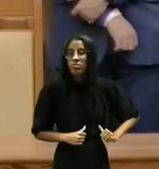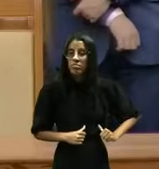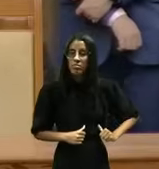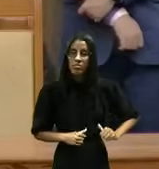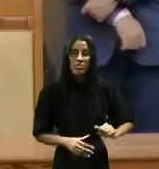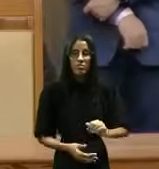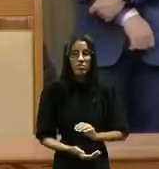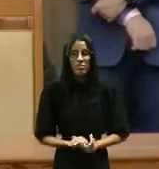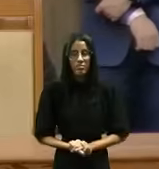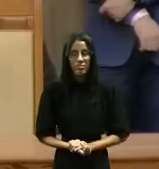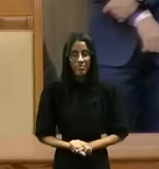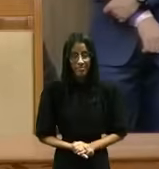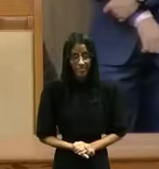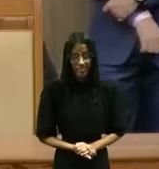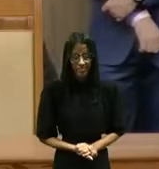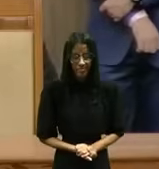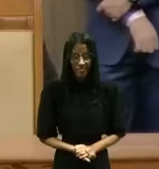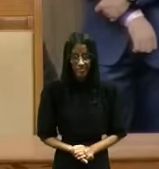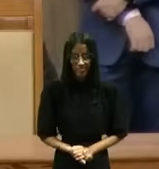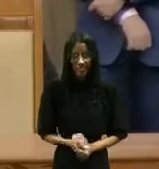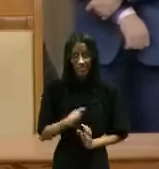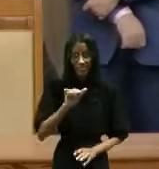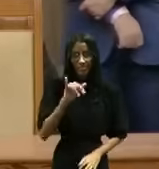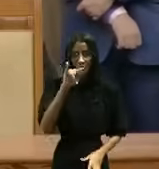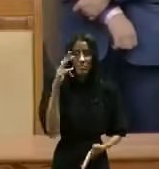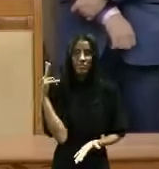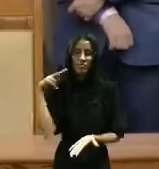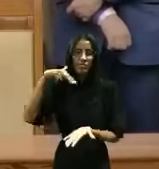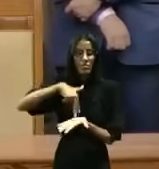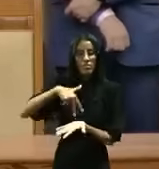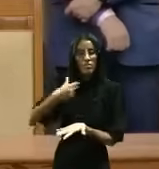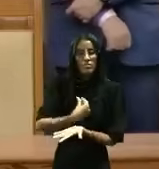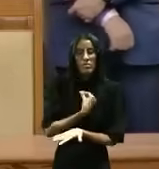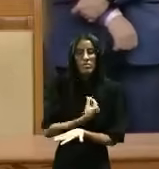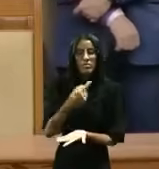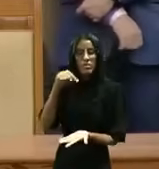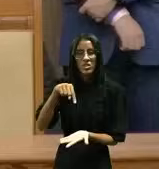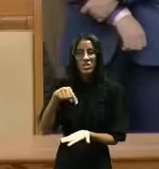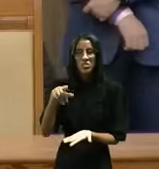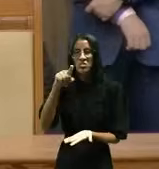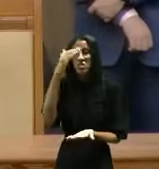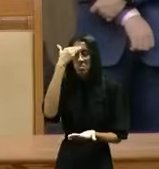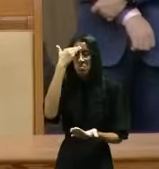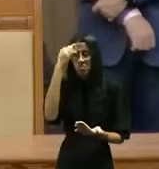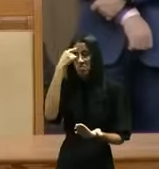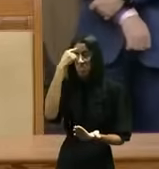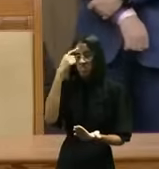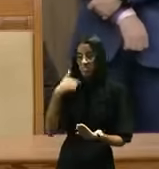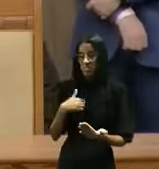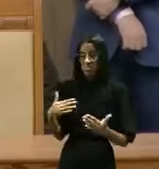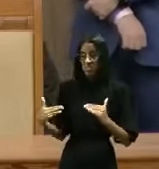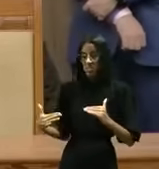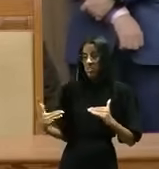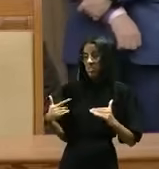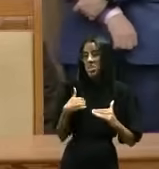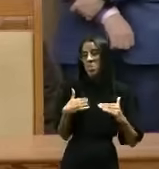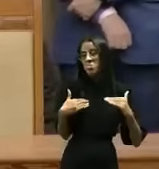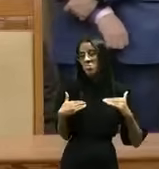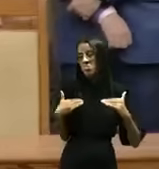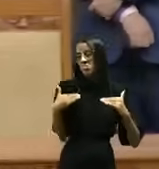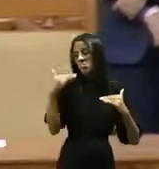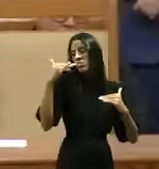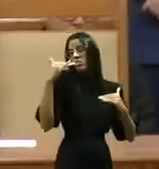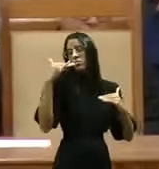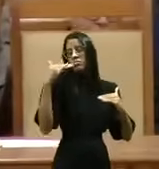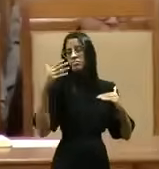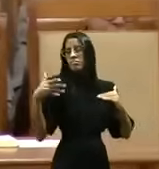Deus se tu tá aqui na igreja aí se se tu acha que é maior do que eu tu não tá no corpo de Cristo é assim ou se